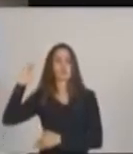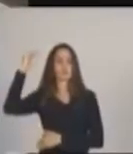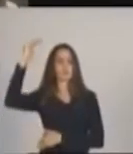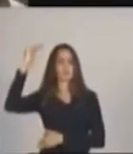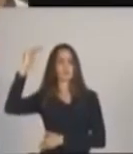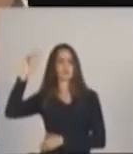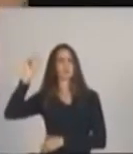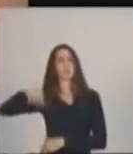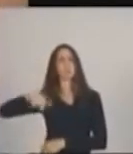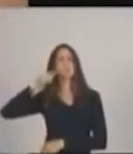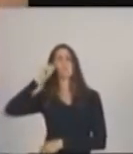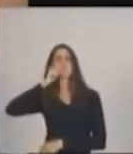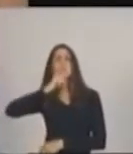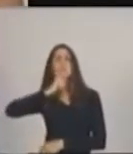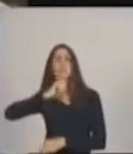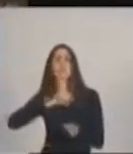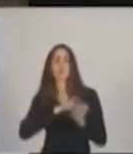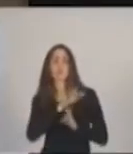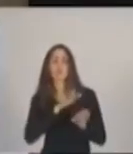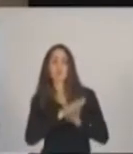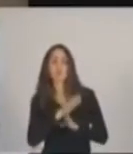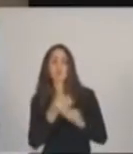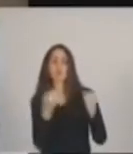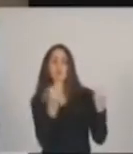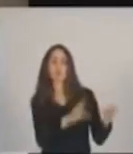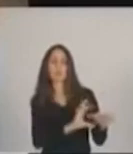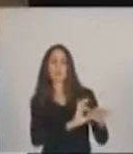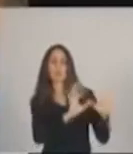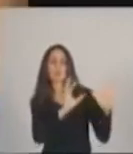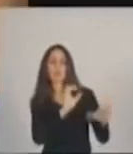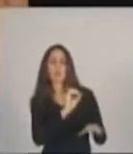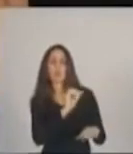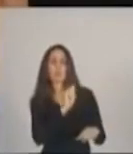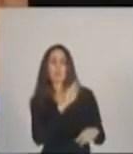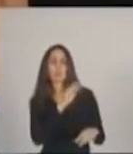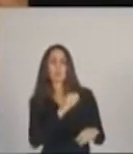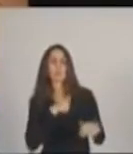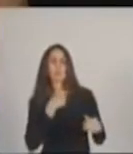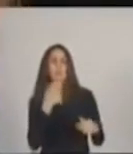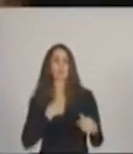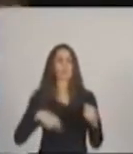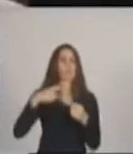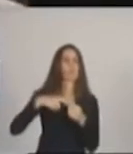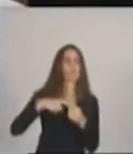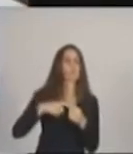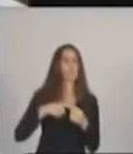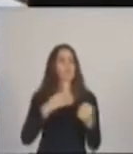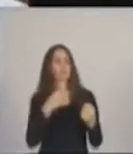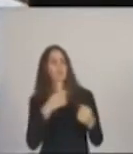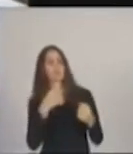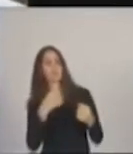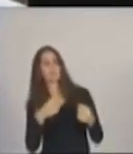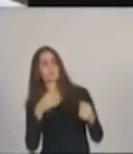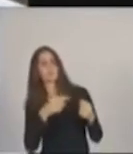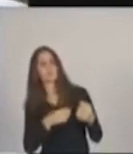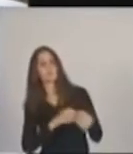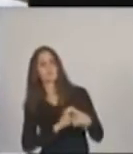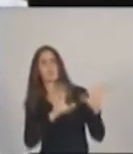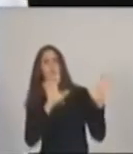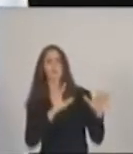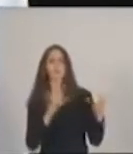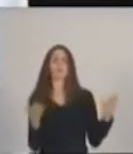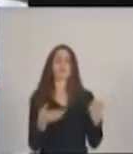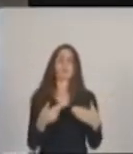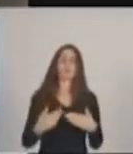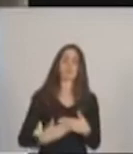a liminar para a OAB, depois voltou atrás, depois voltou para frente. Hoje continua em discussão. Então, o ato